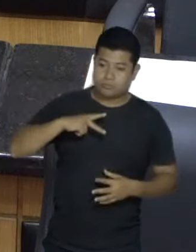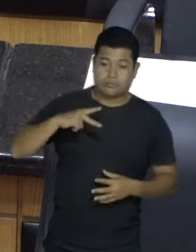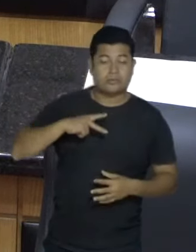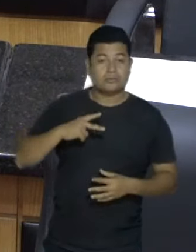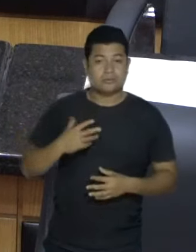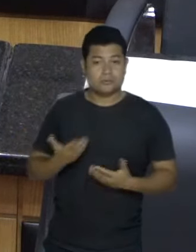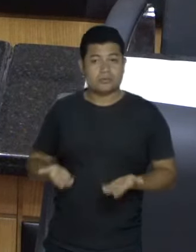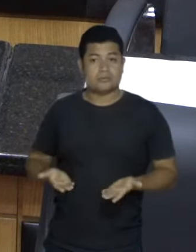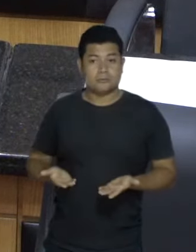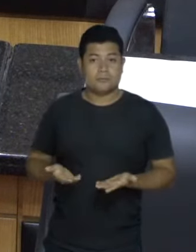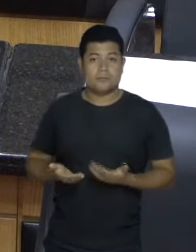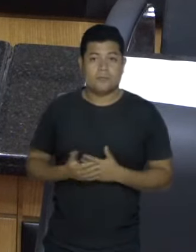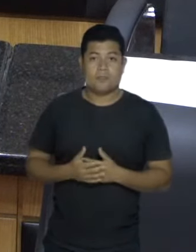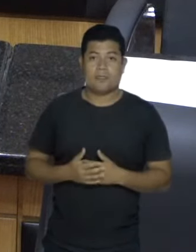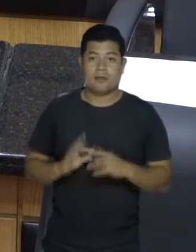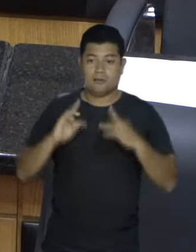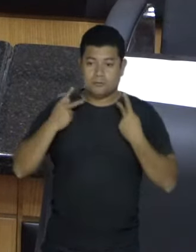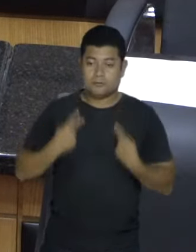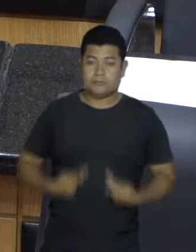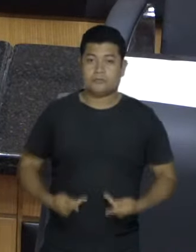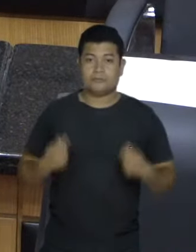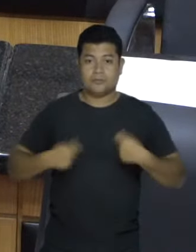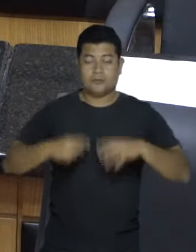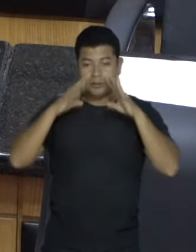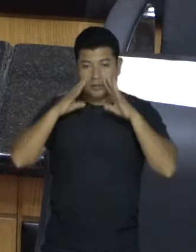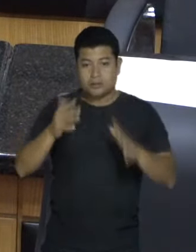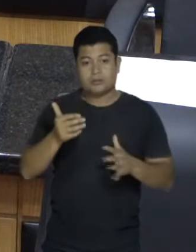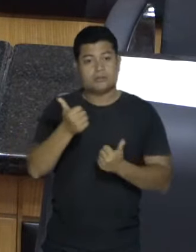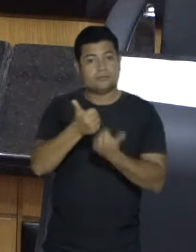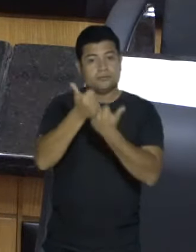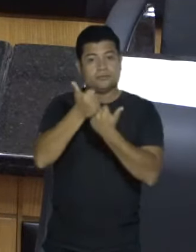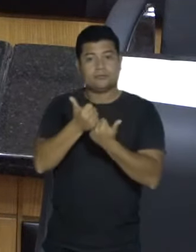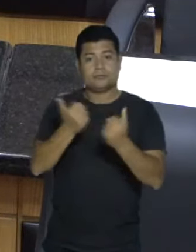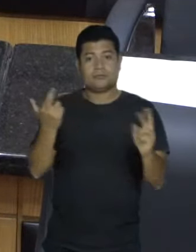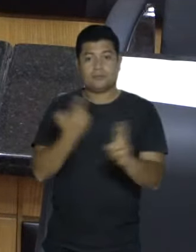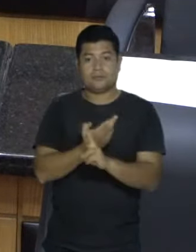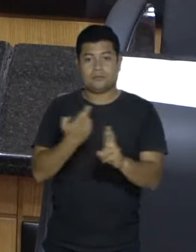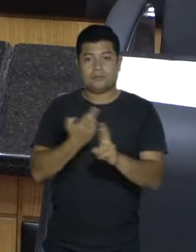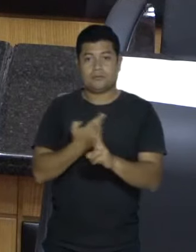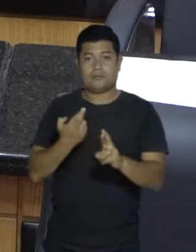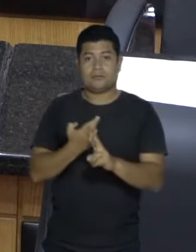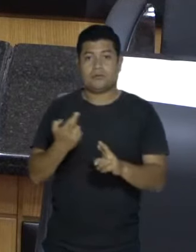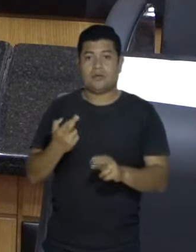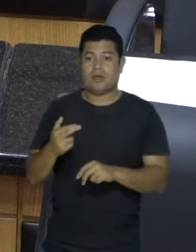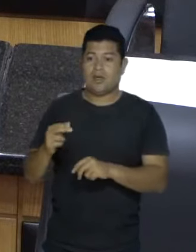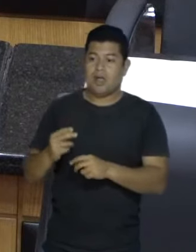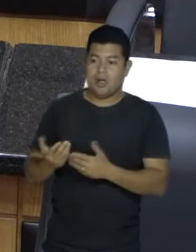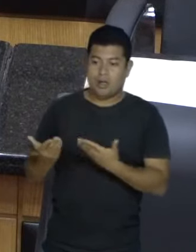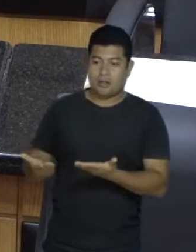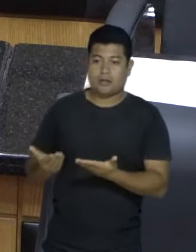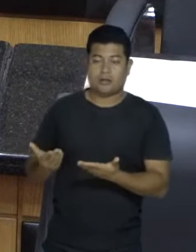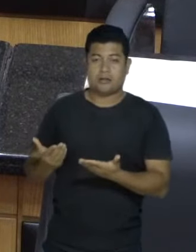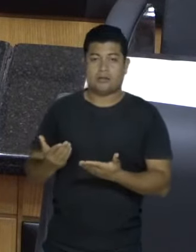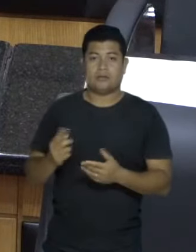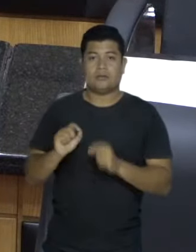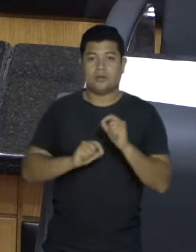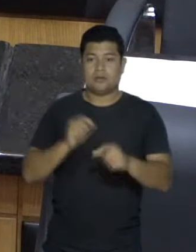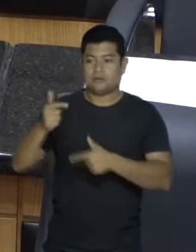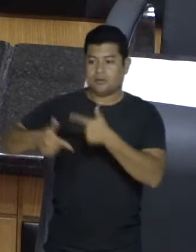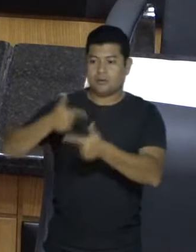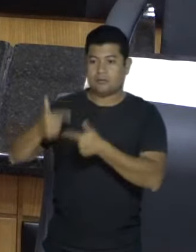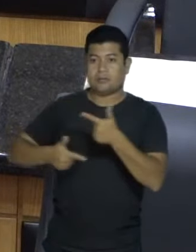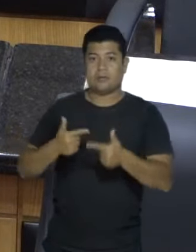são seres humanos e precisam ter atenção e apoio para que haja uma relação saudável entre a vida profissional e pessoal cito